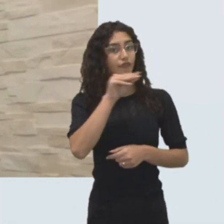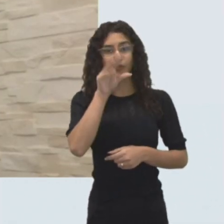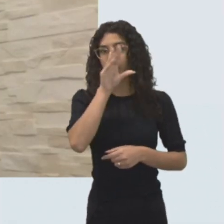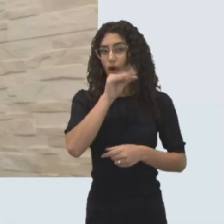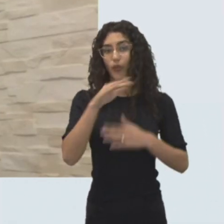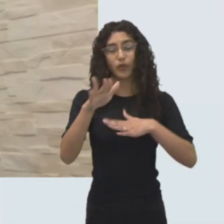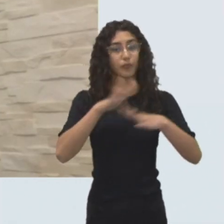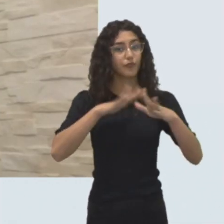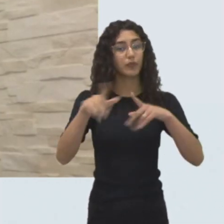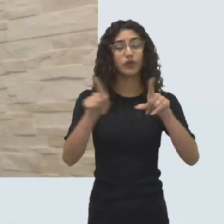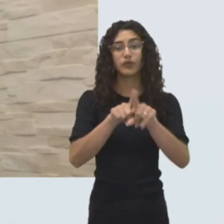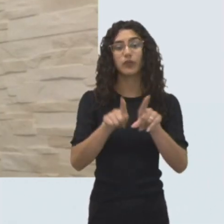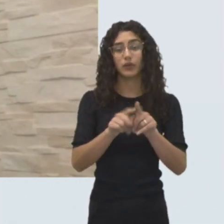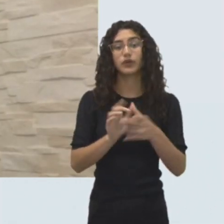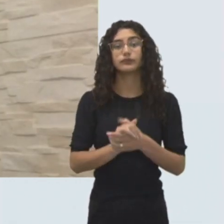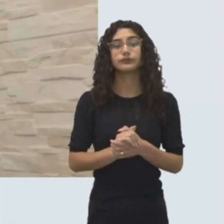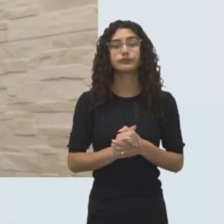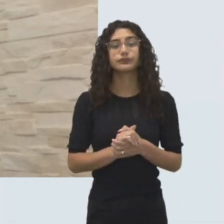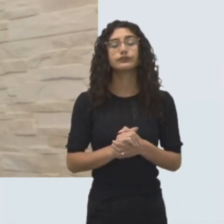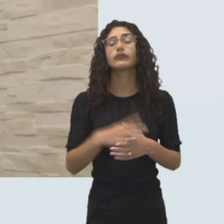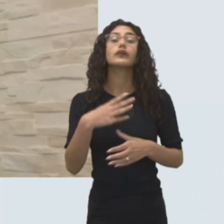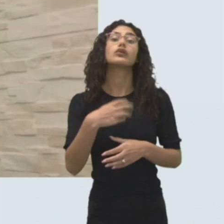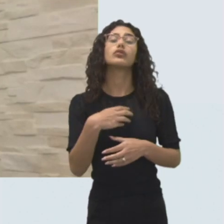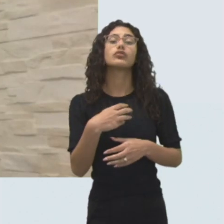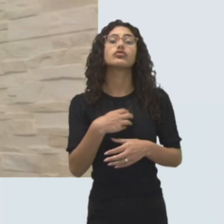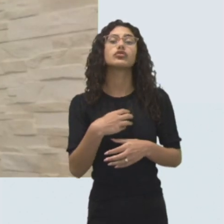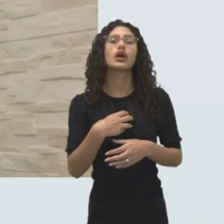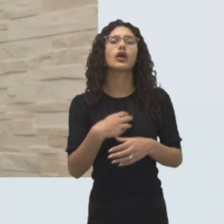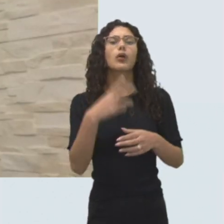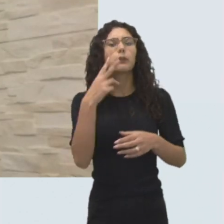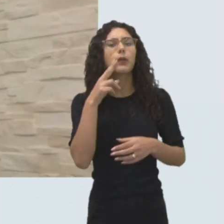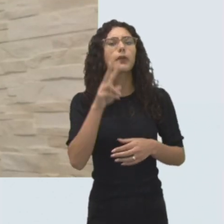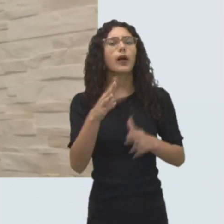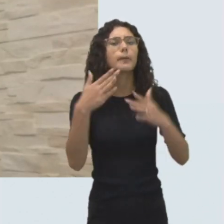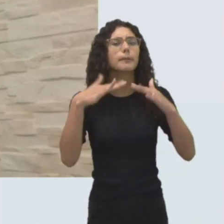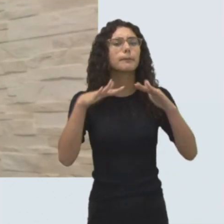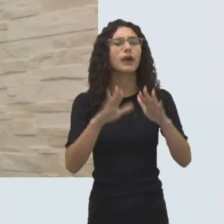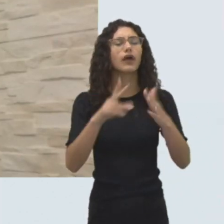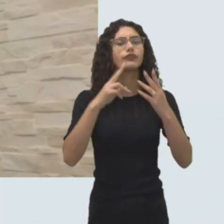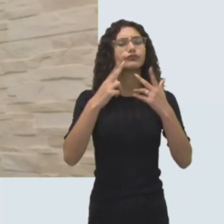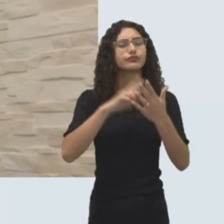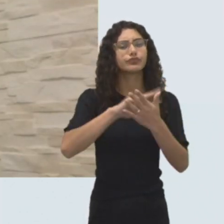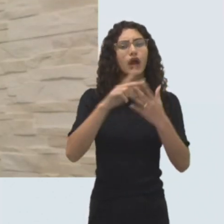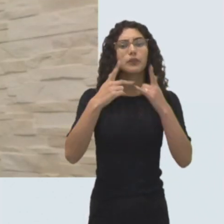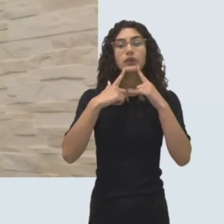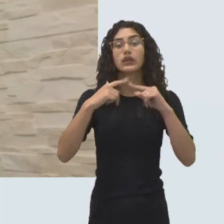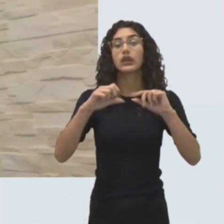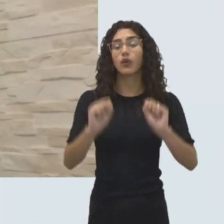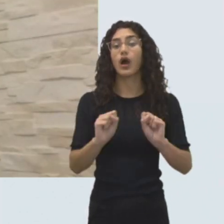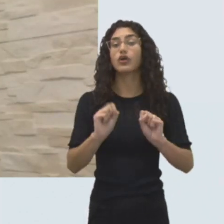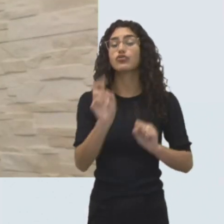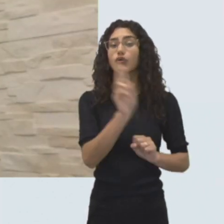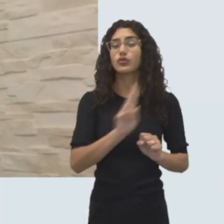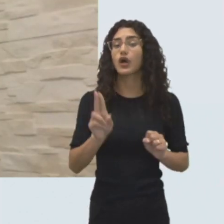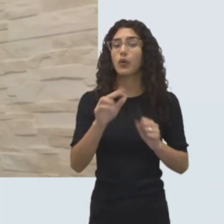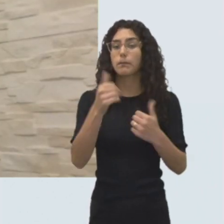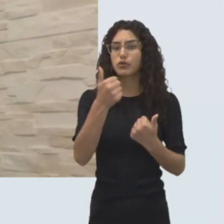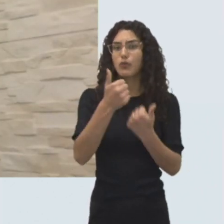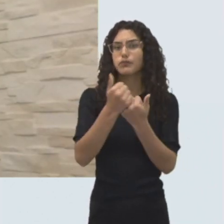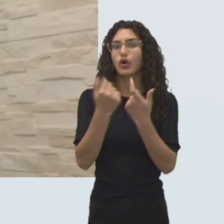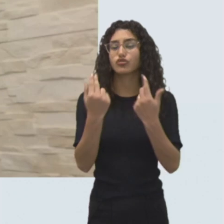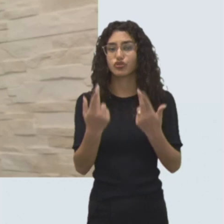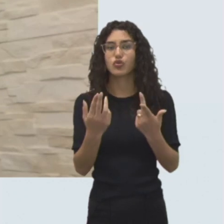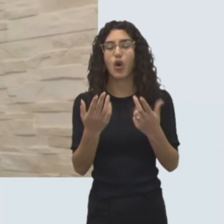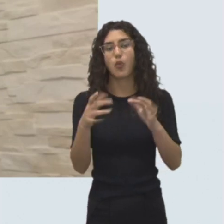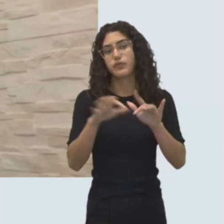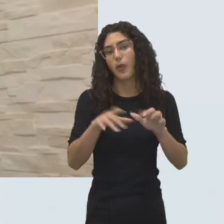movimento. E hoje as tecnologias que viabilizam a convergência de múltiplas linguagens em um mesmo suporte, como é o caso do